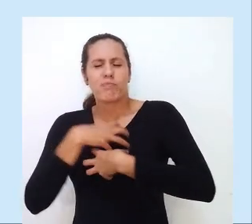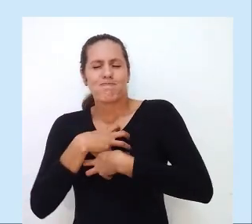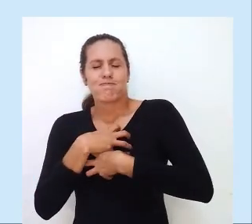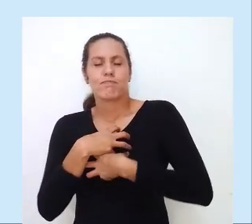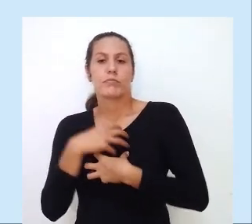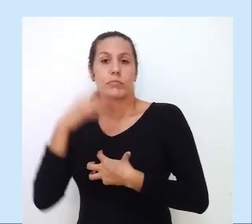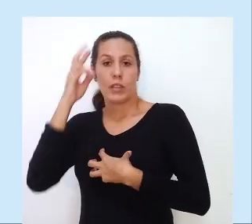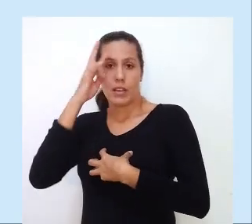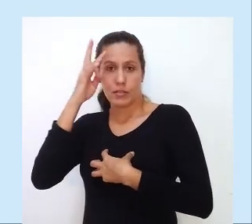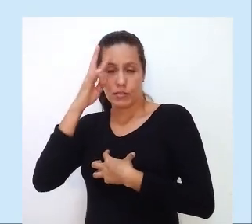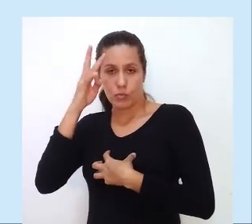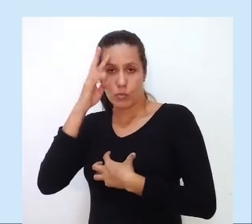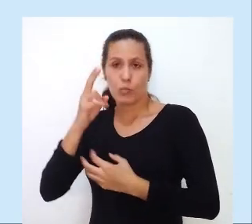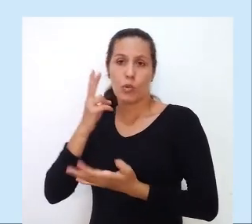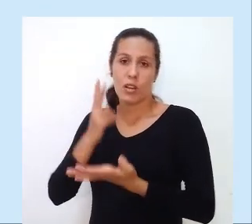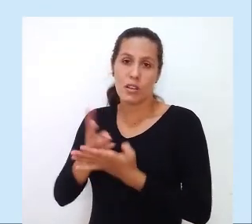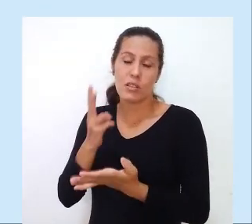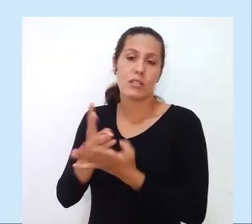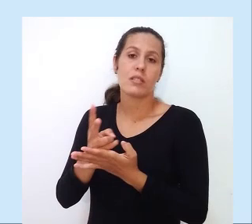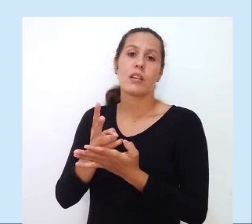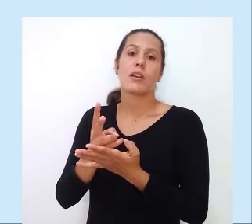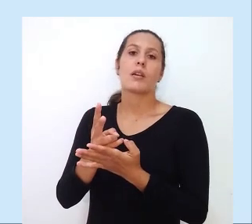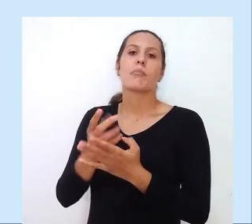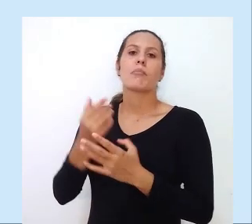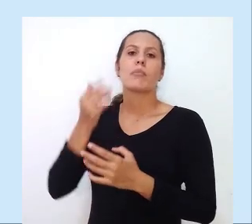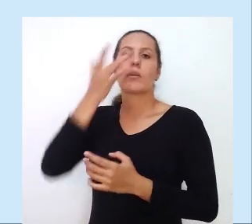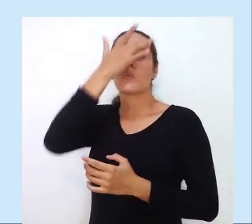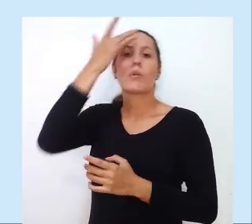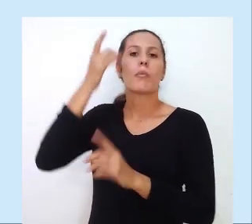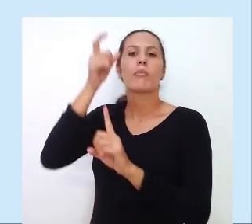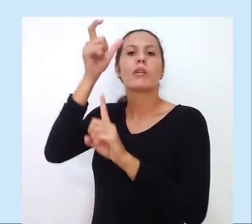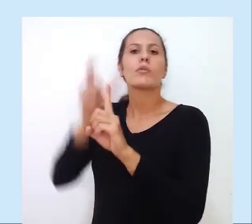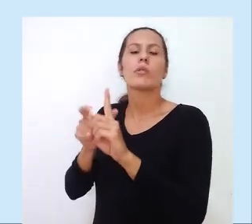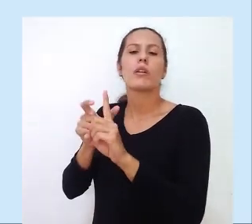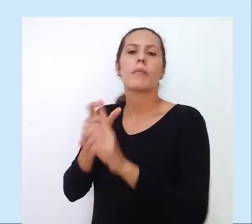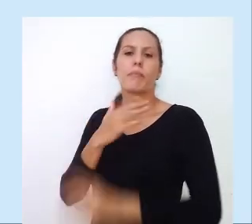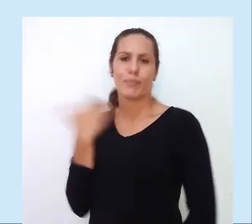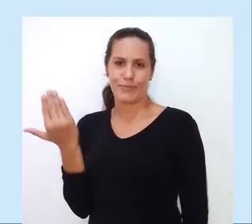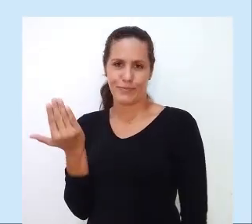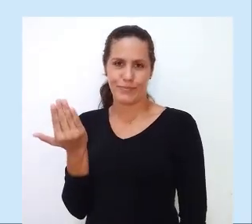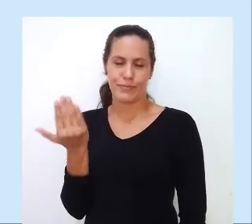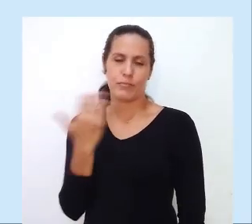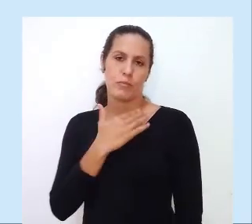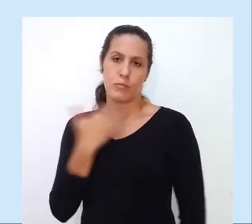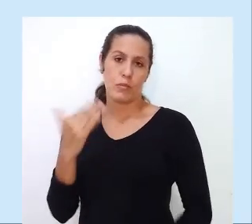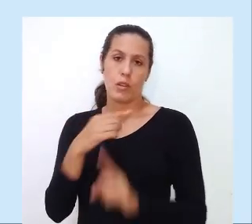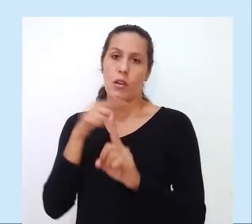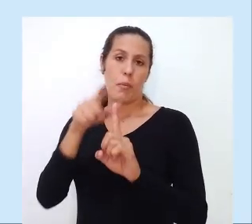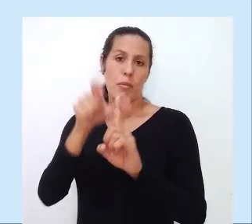histórias que quase sempre terminam com a morte do herói. Então, são histórias